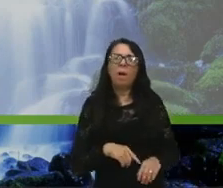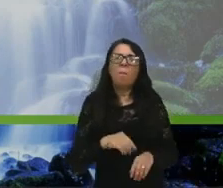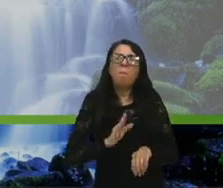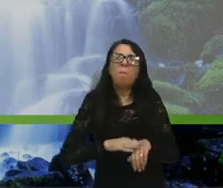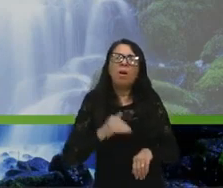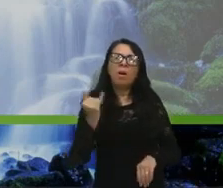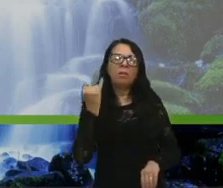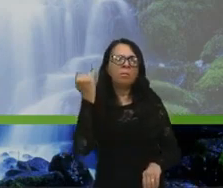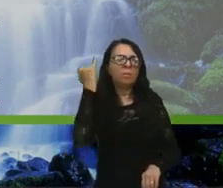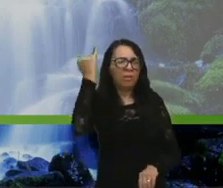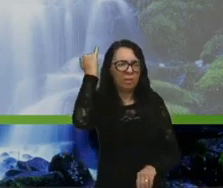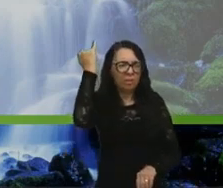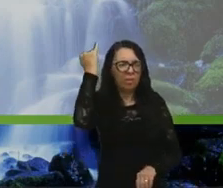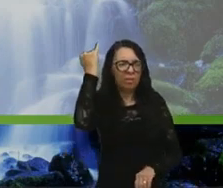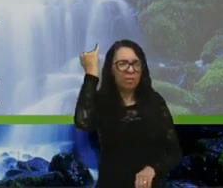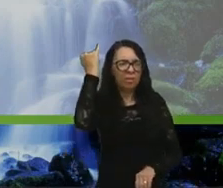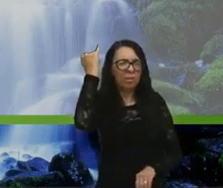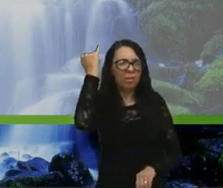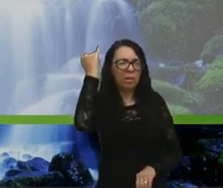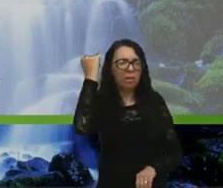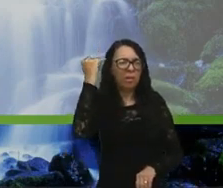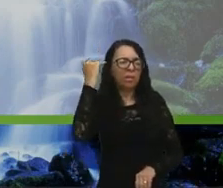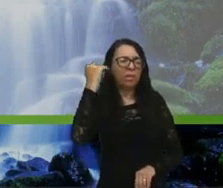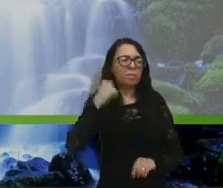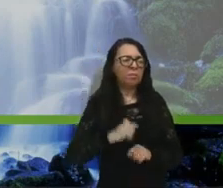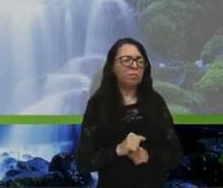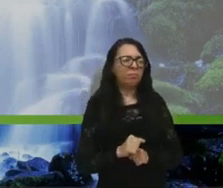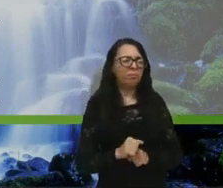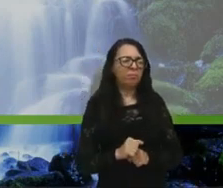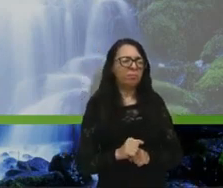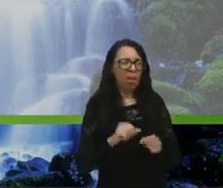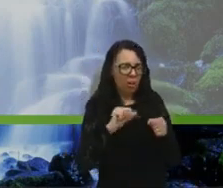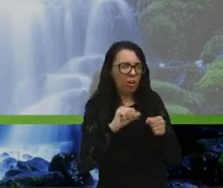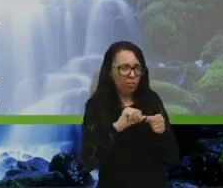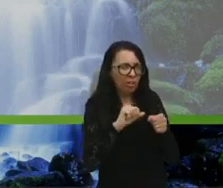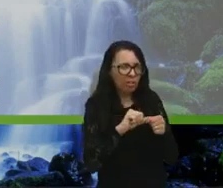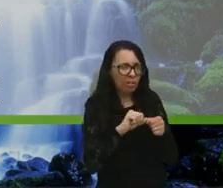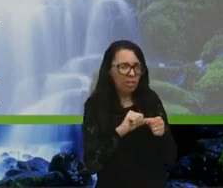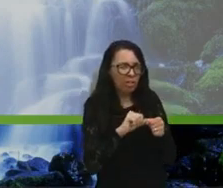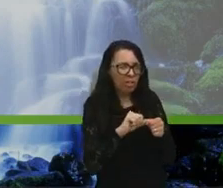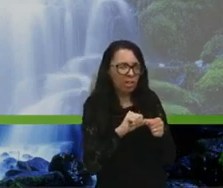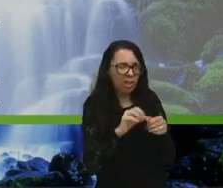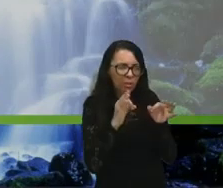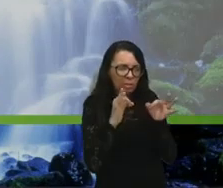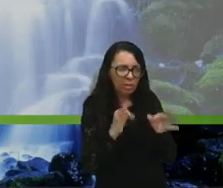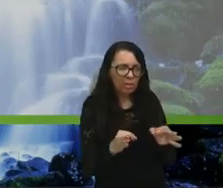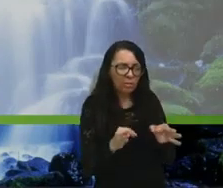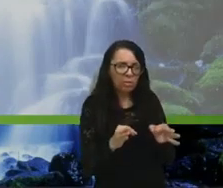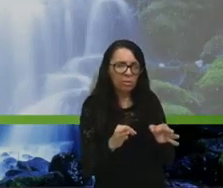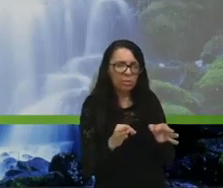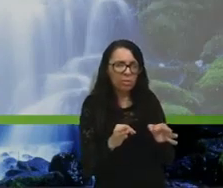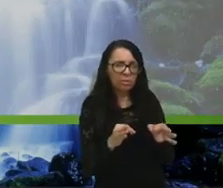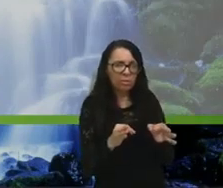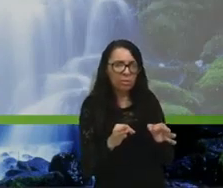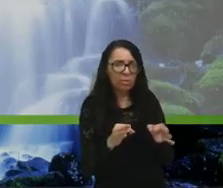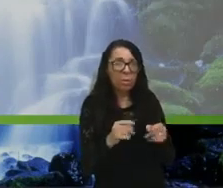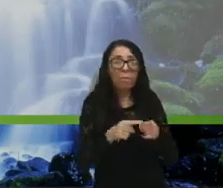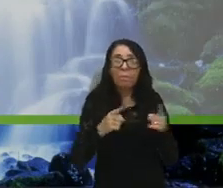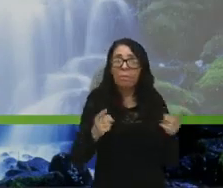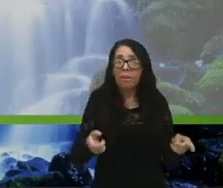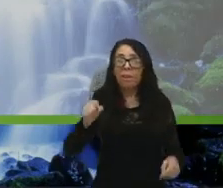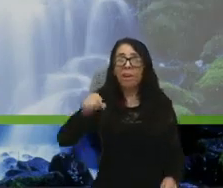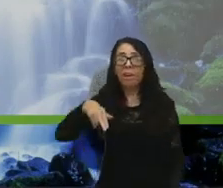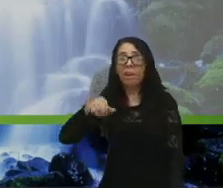vida. A ênfase não está no que você está fazendo. Se você está tendo uma vida de sucesso, se você